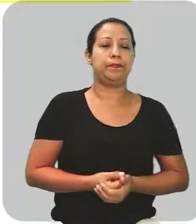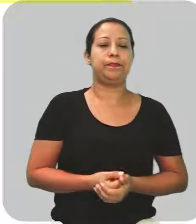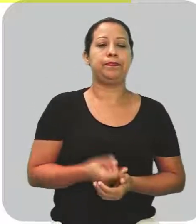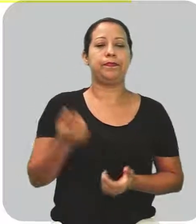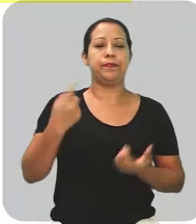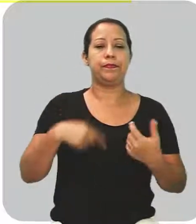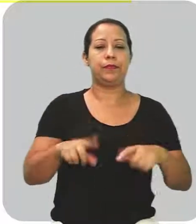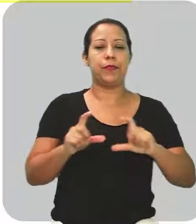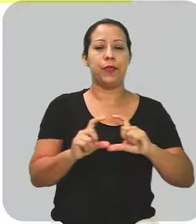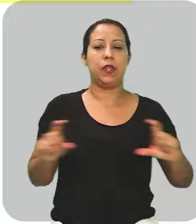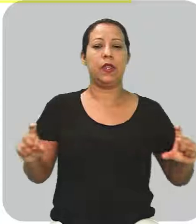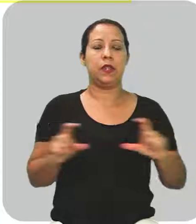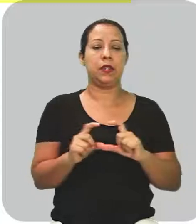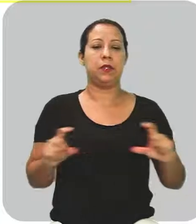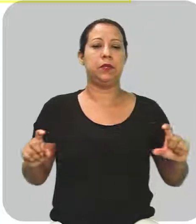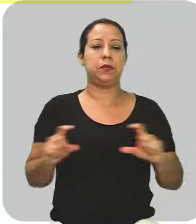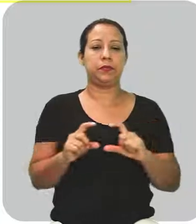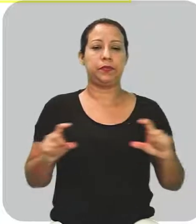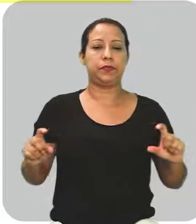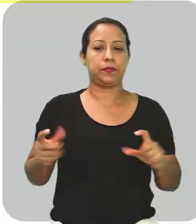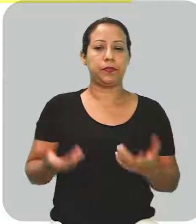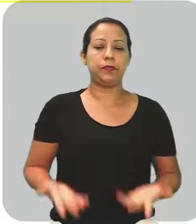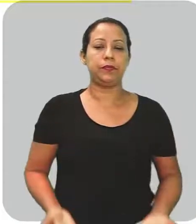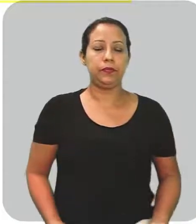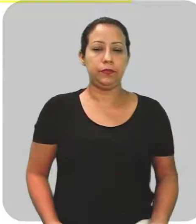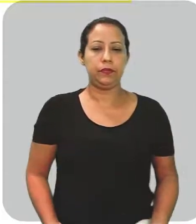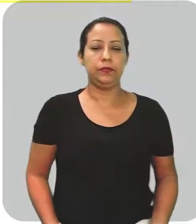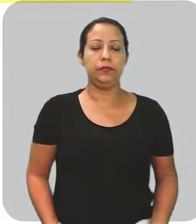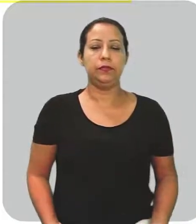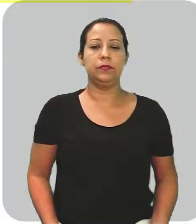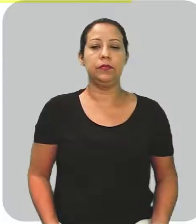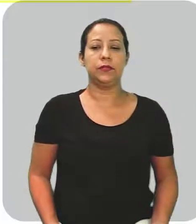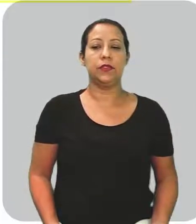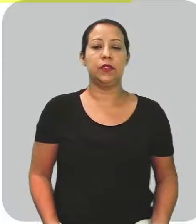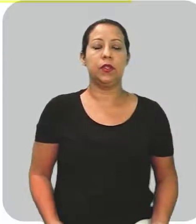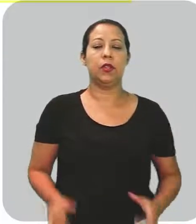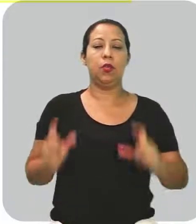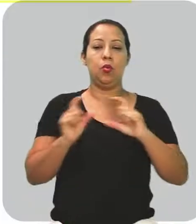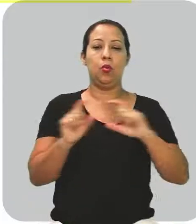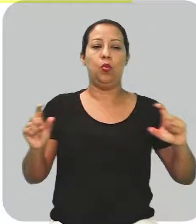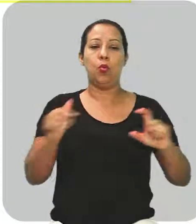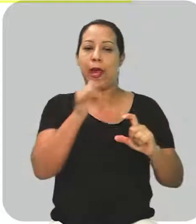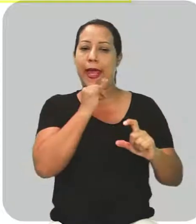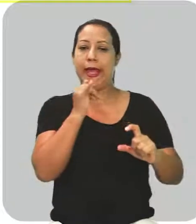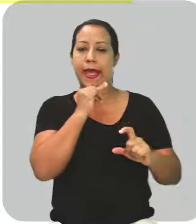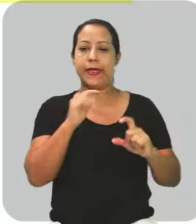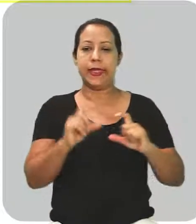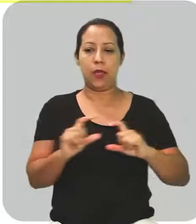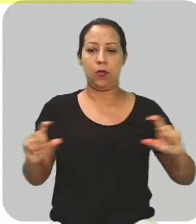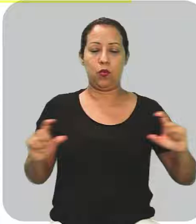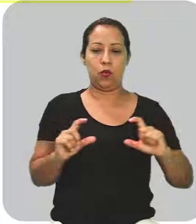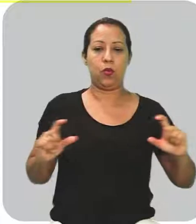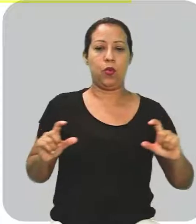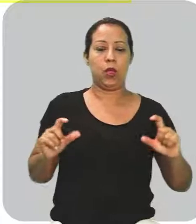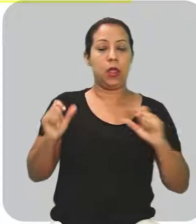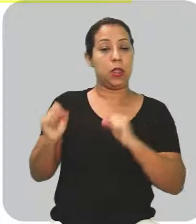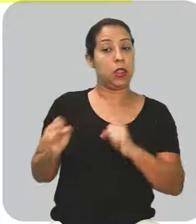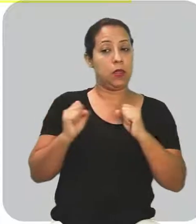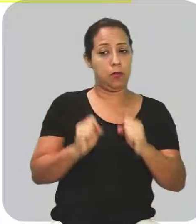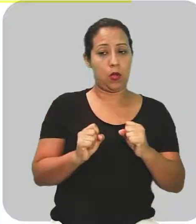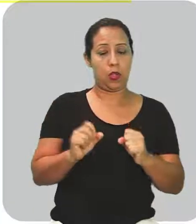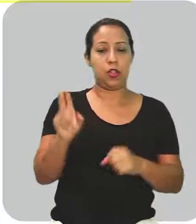faculdade, aí, universidade, ou empresa ou companhia. Aí sim você vai utilizar a crase, tá? Essa é a